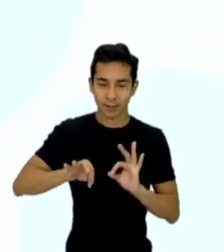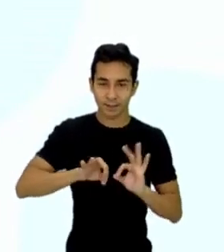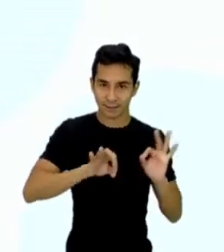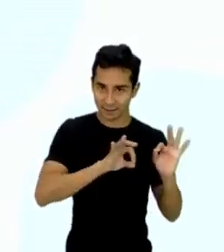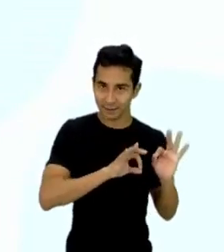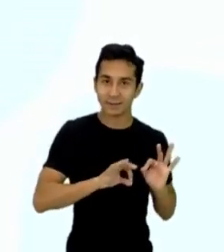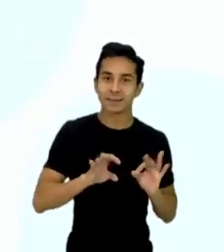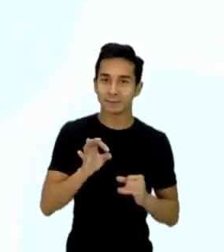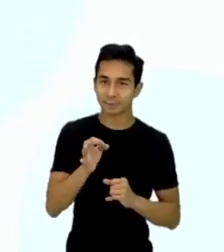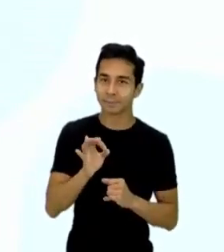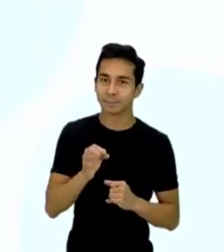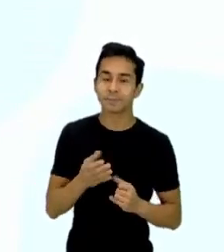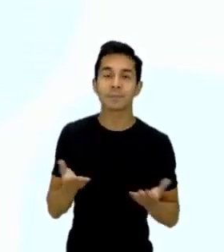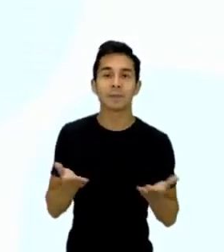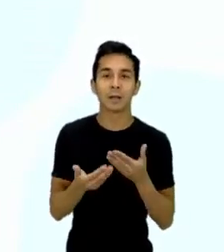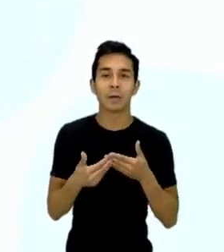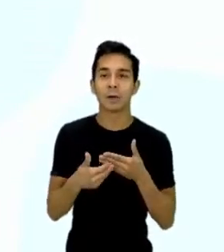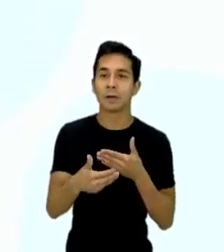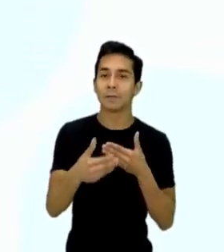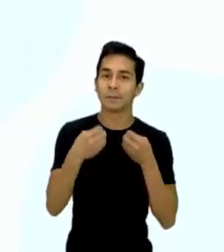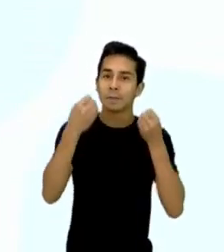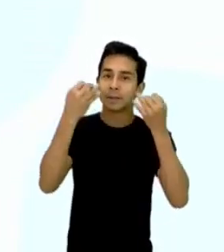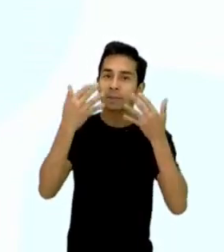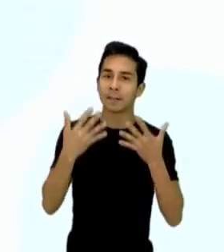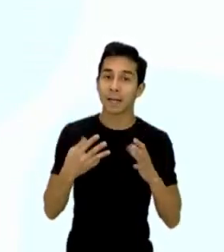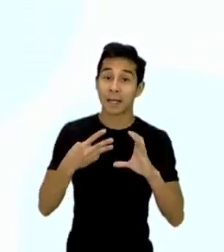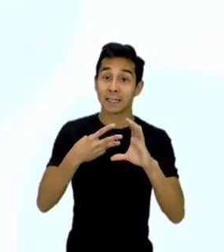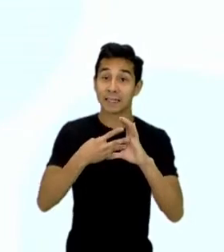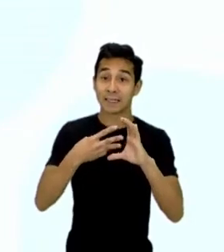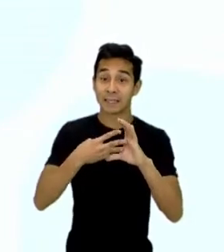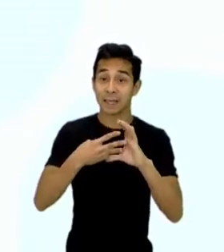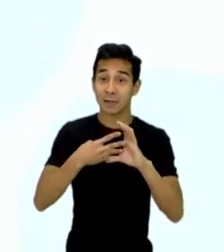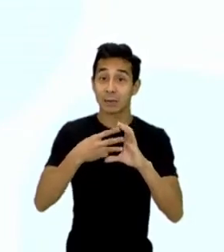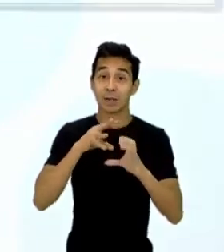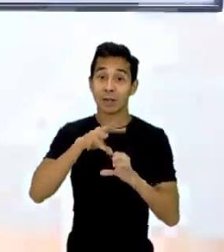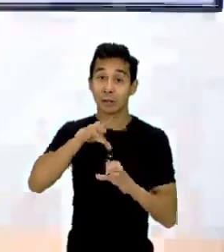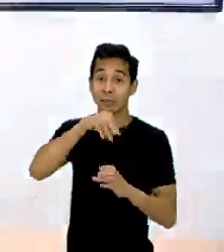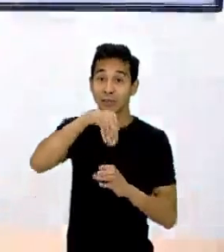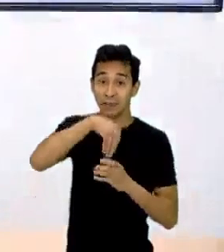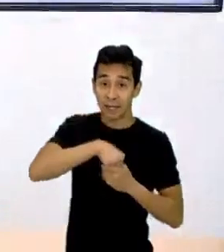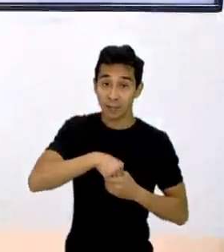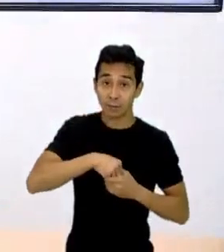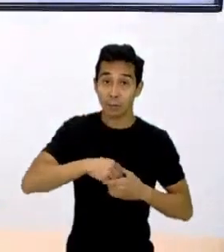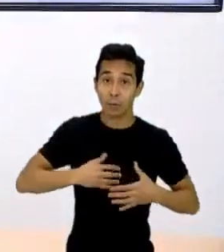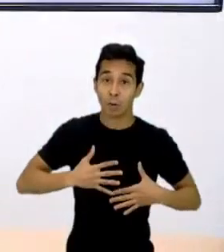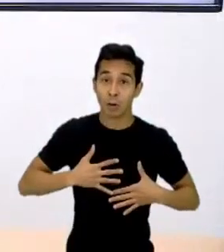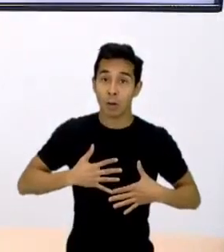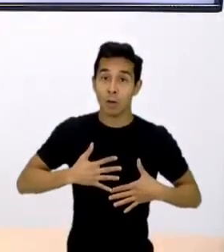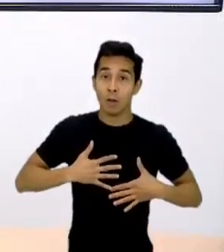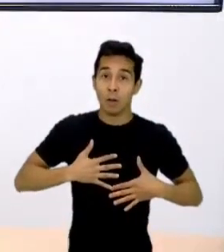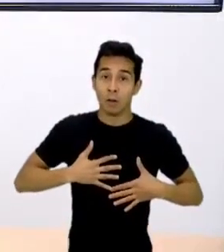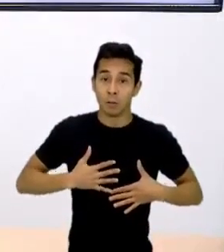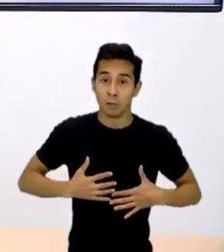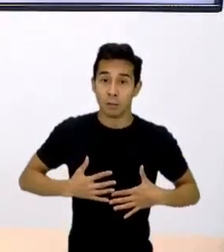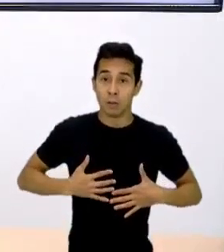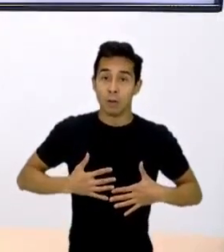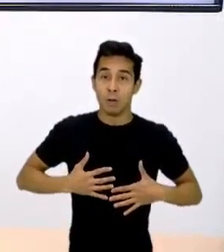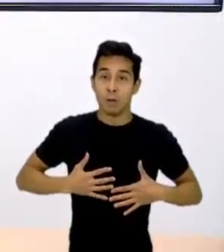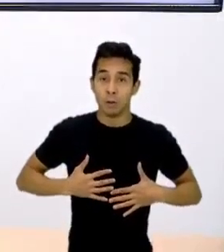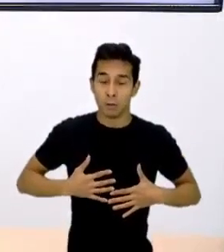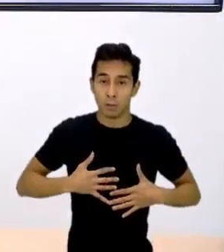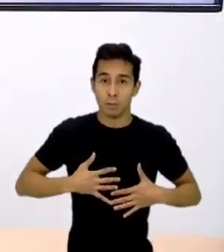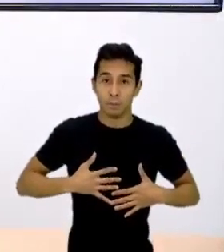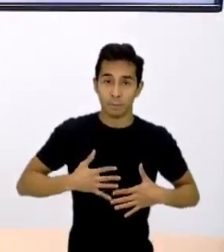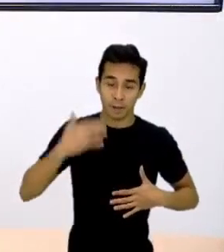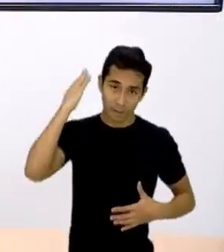aí, agora entrando dentro das células do nosso pulmão, né? O sistema respiratório. Então, dentro desse